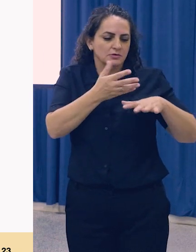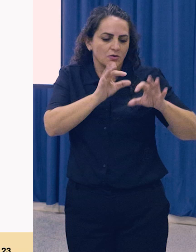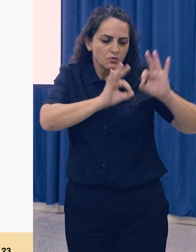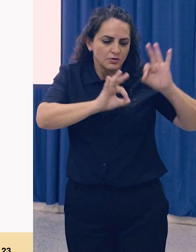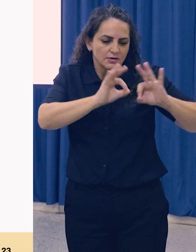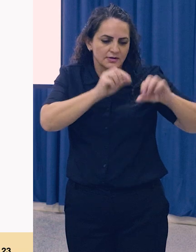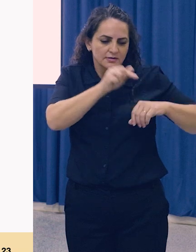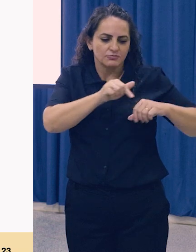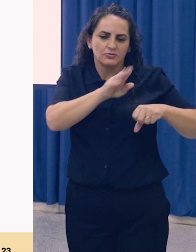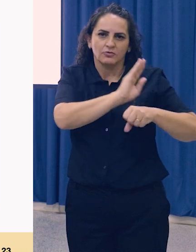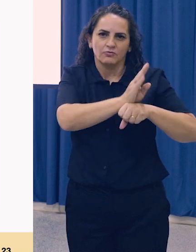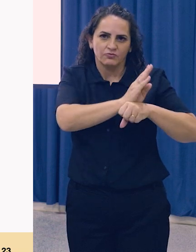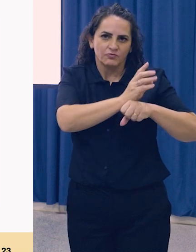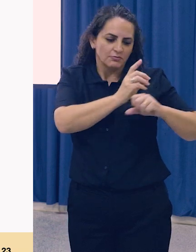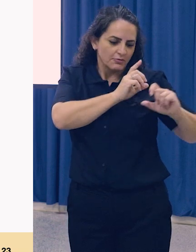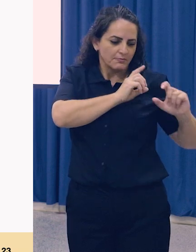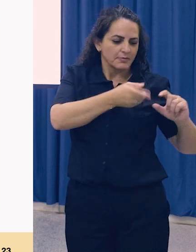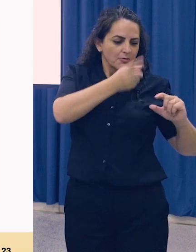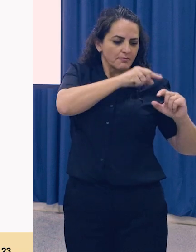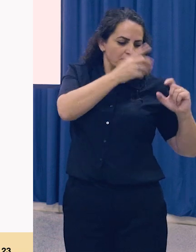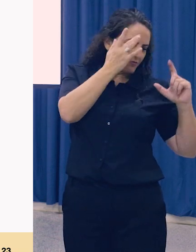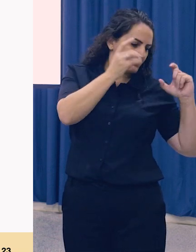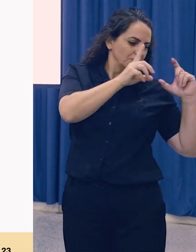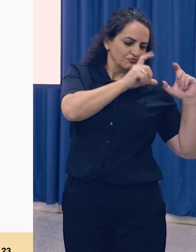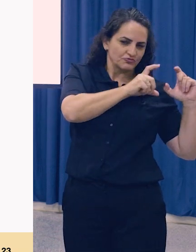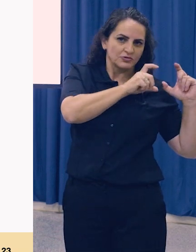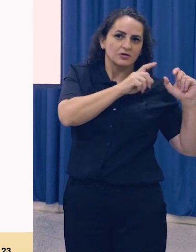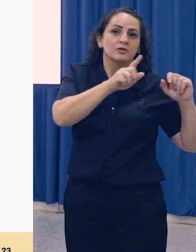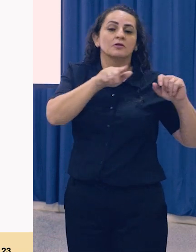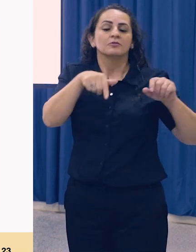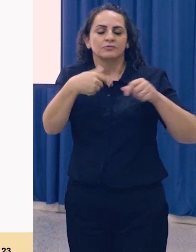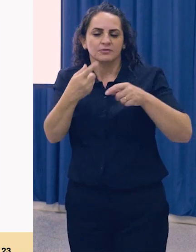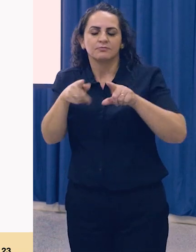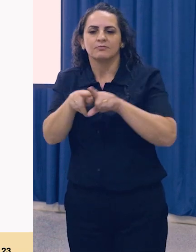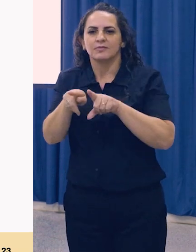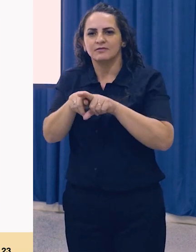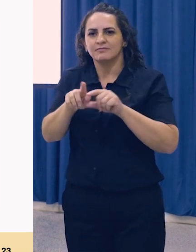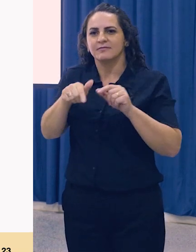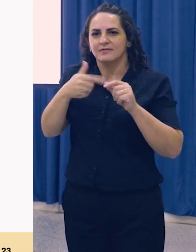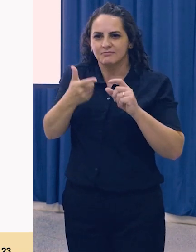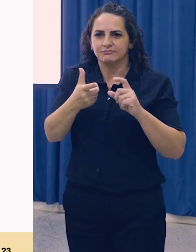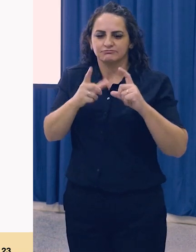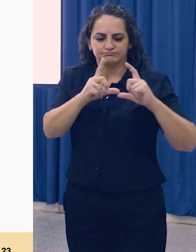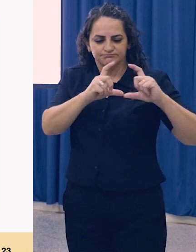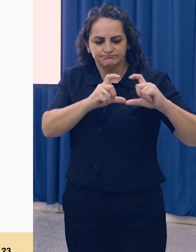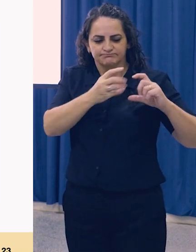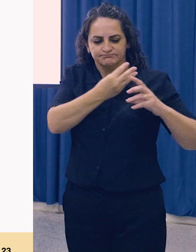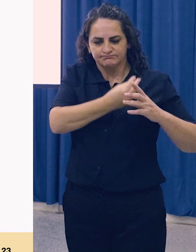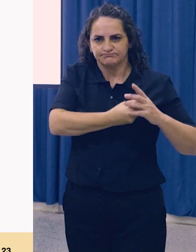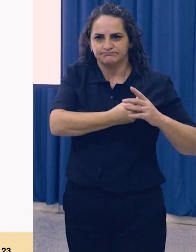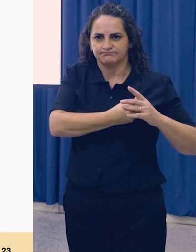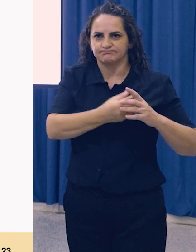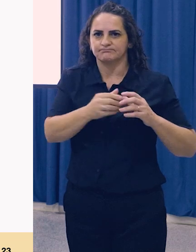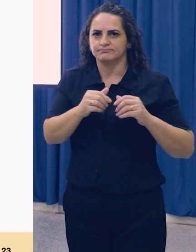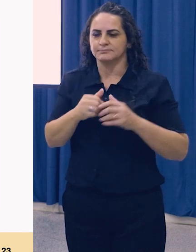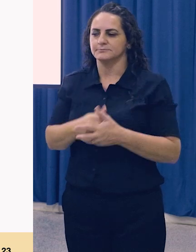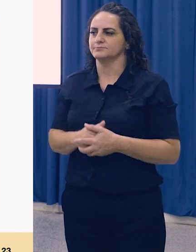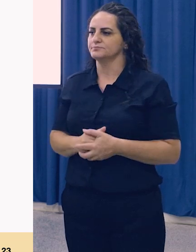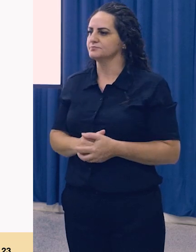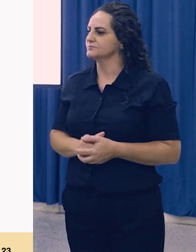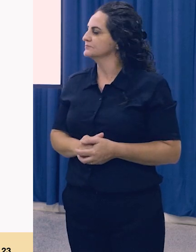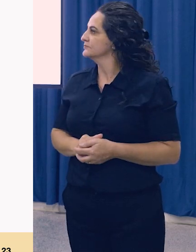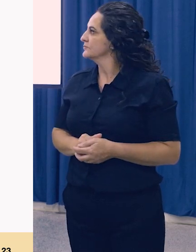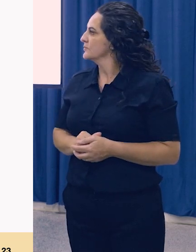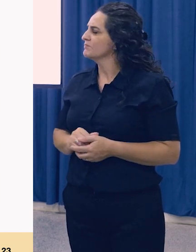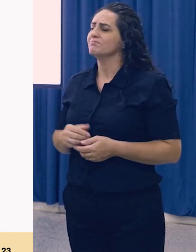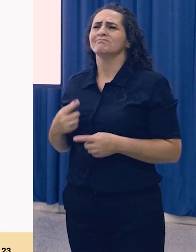pela pós-produção depois que o filme tá pronto, né? Eles tiram um print da cena do filme.